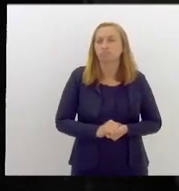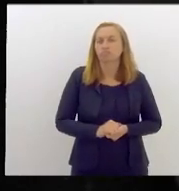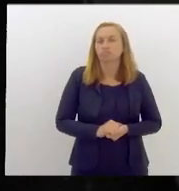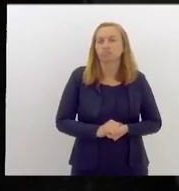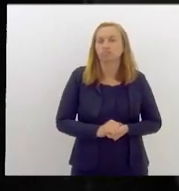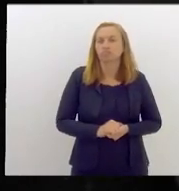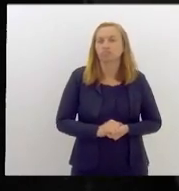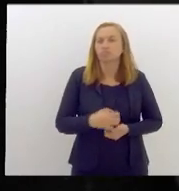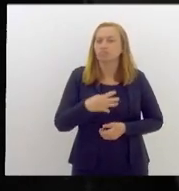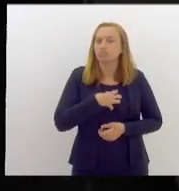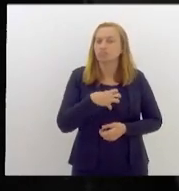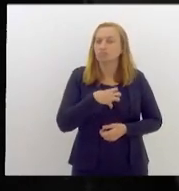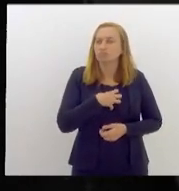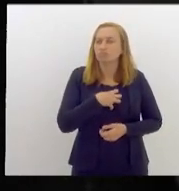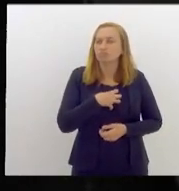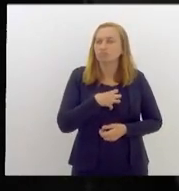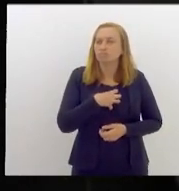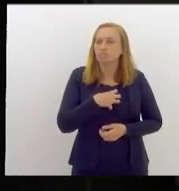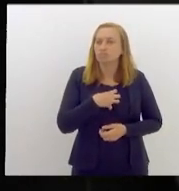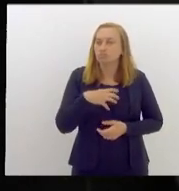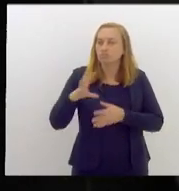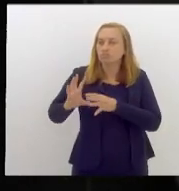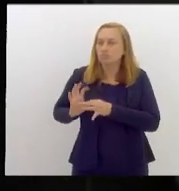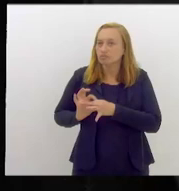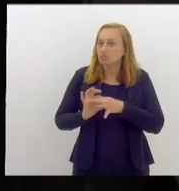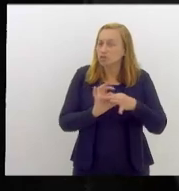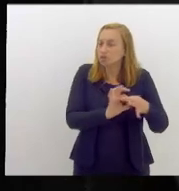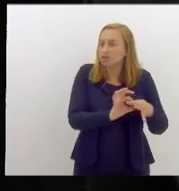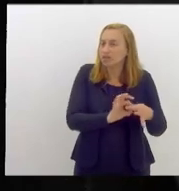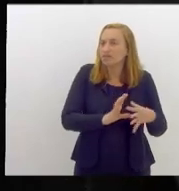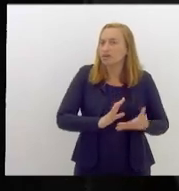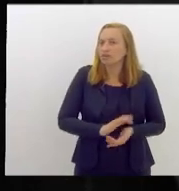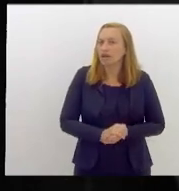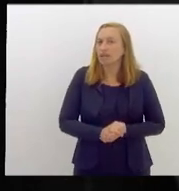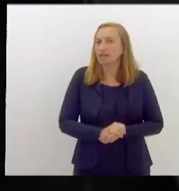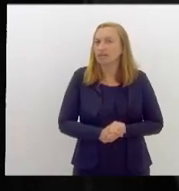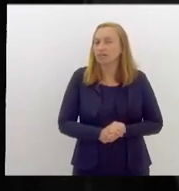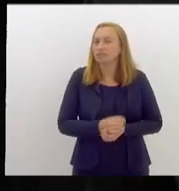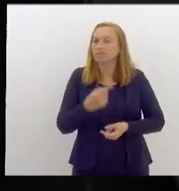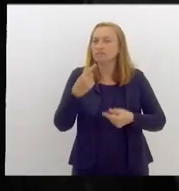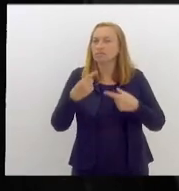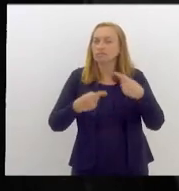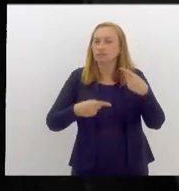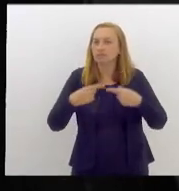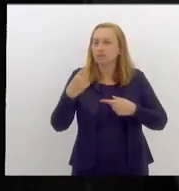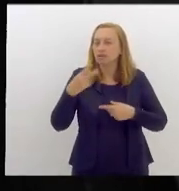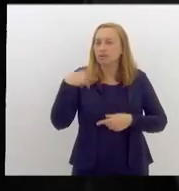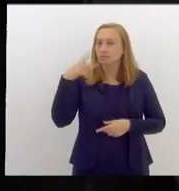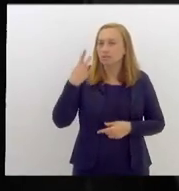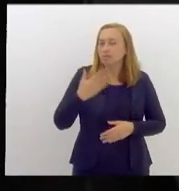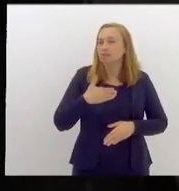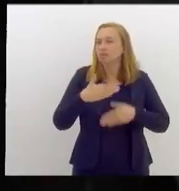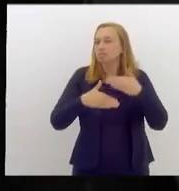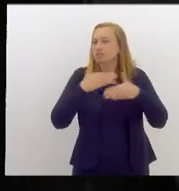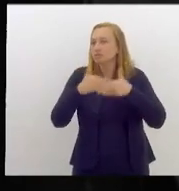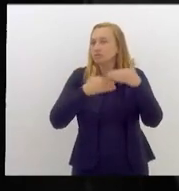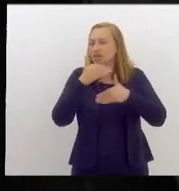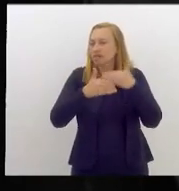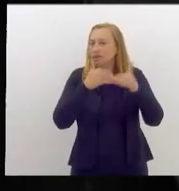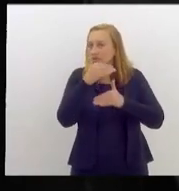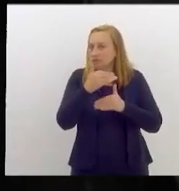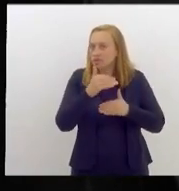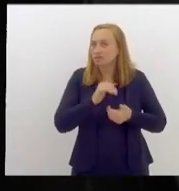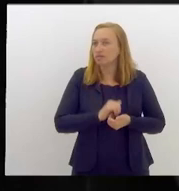no sentido de desencadear uma política planejada de desenvolvimento para aumentar